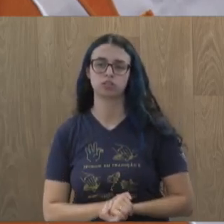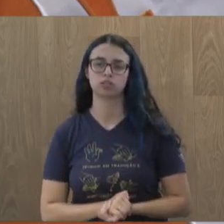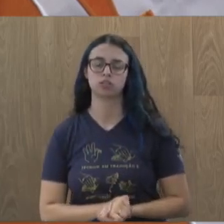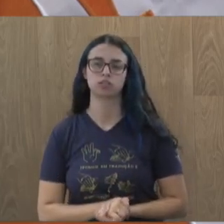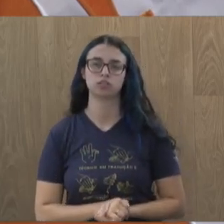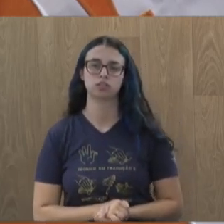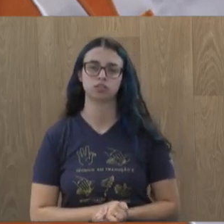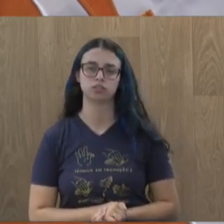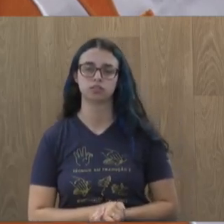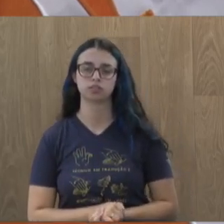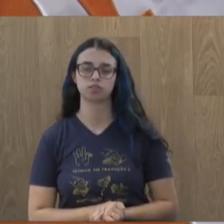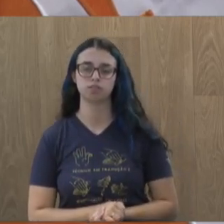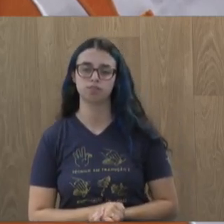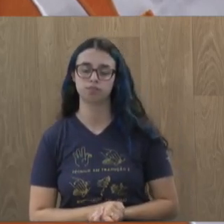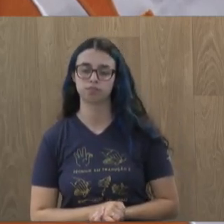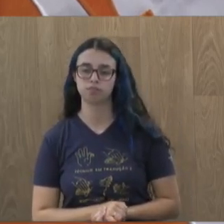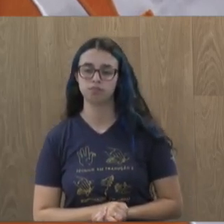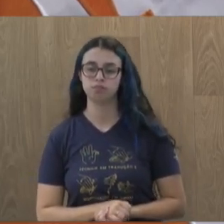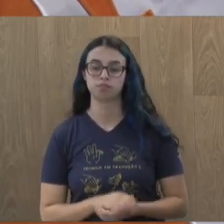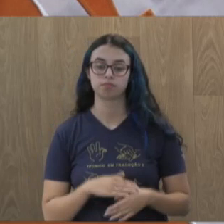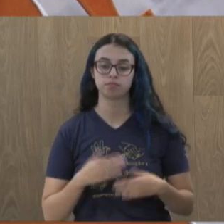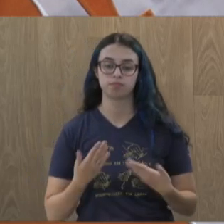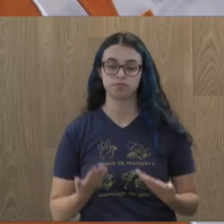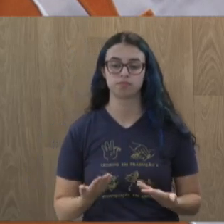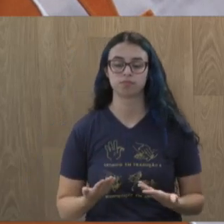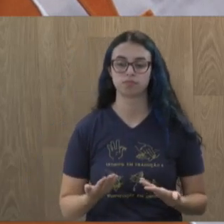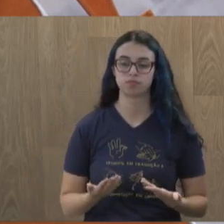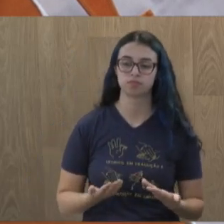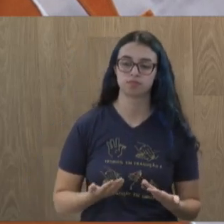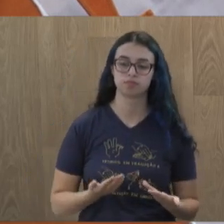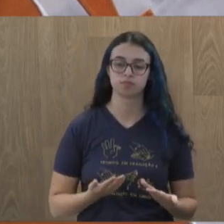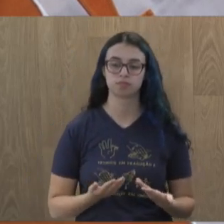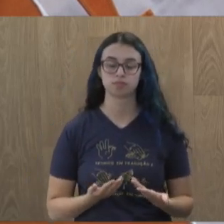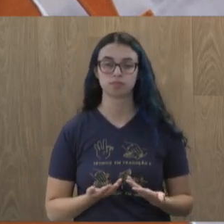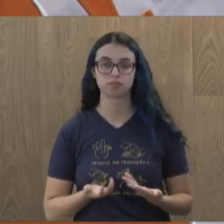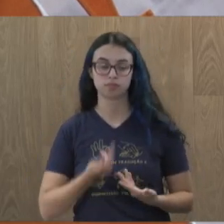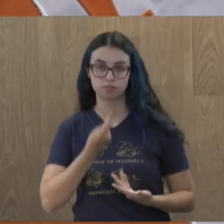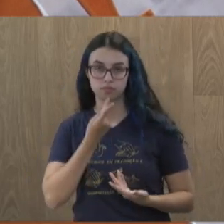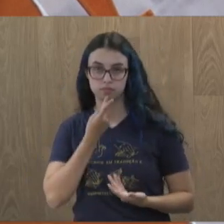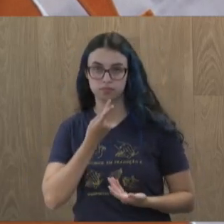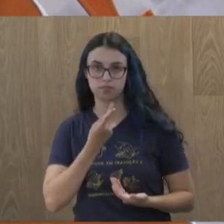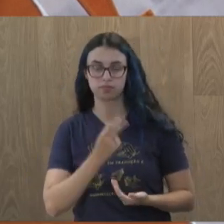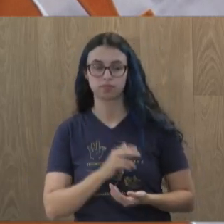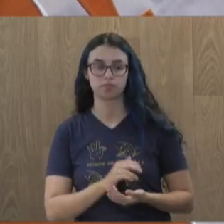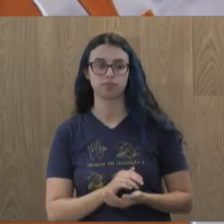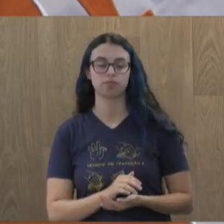fazendo brilhante mandato aí. Pessoal, é o seguinte.